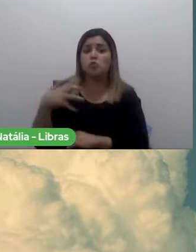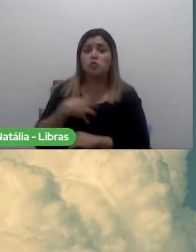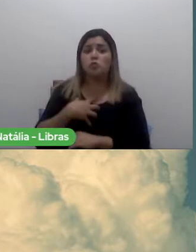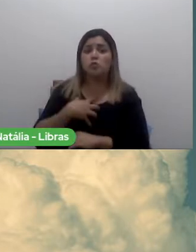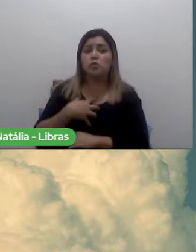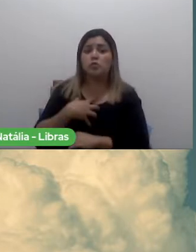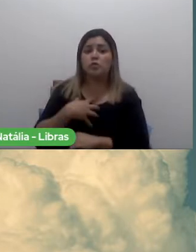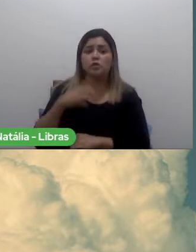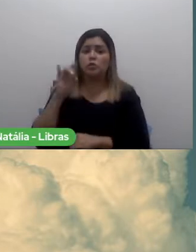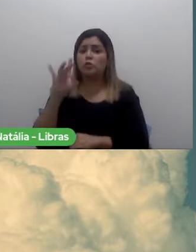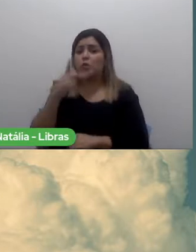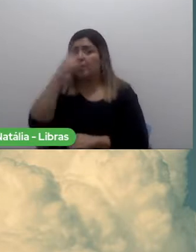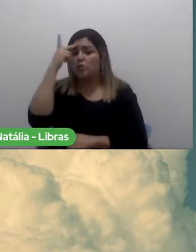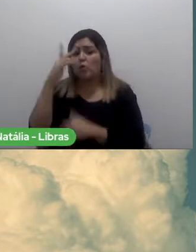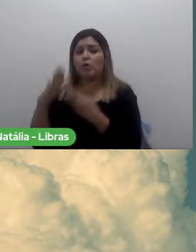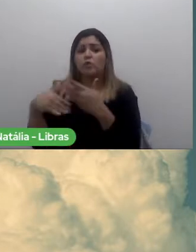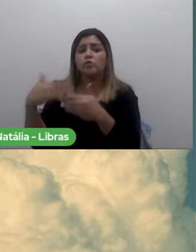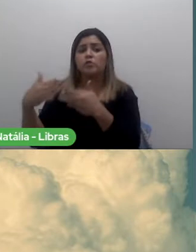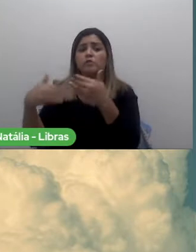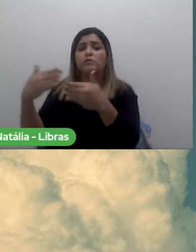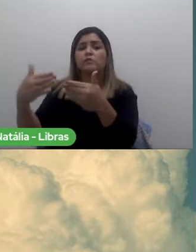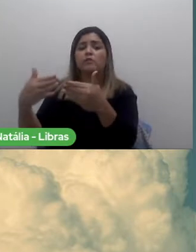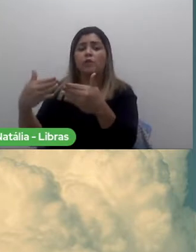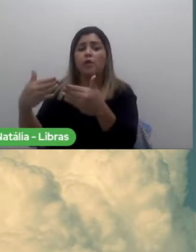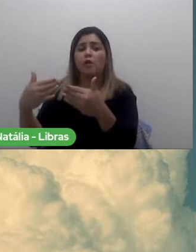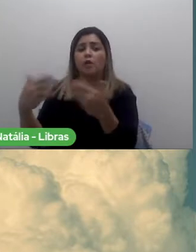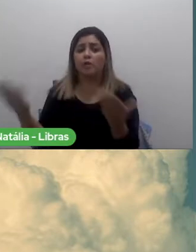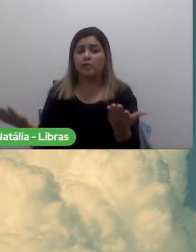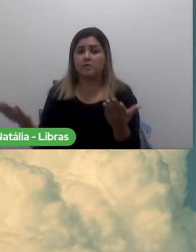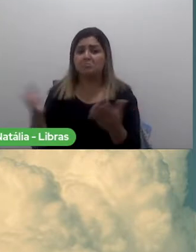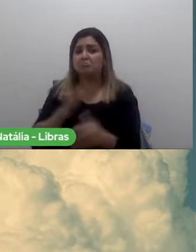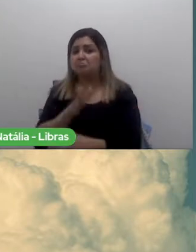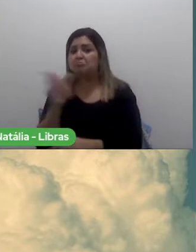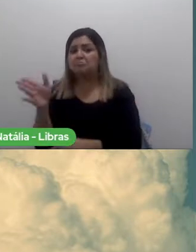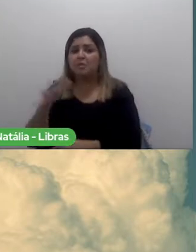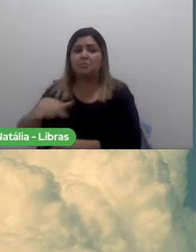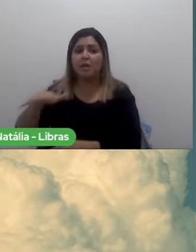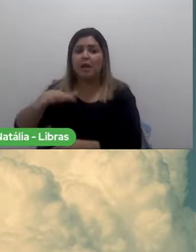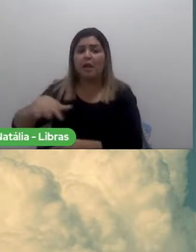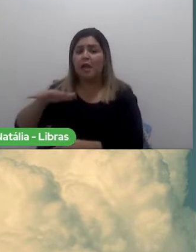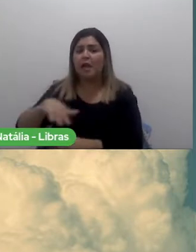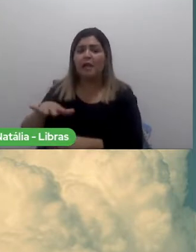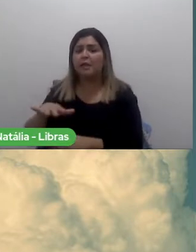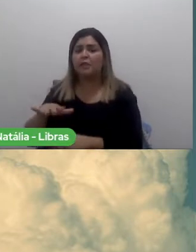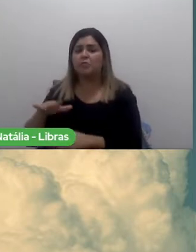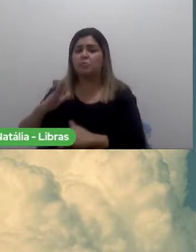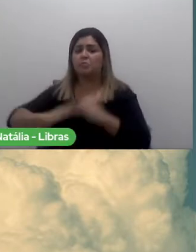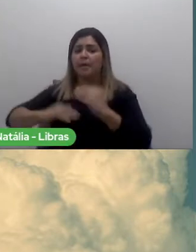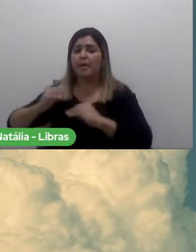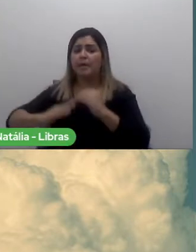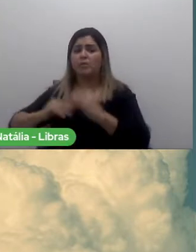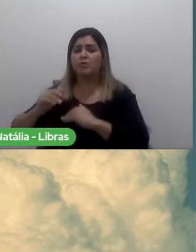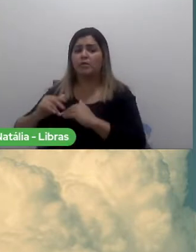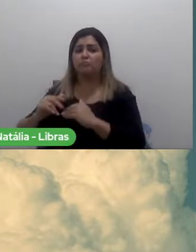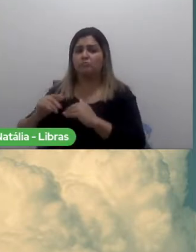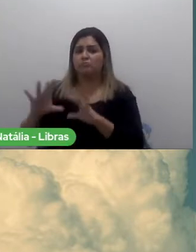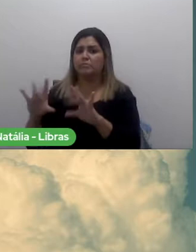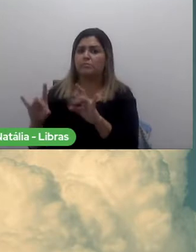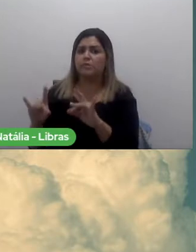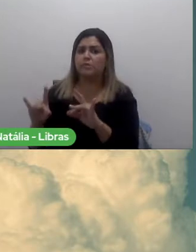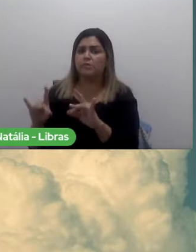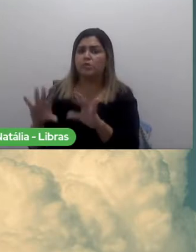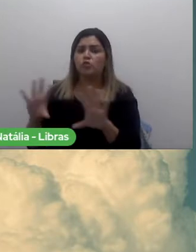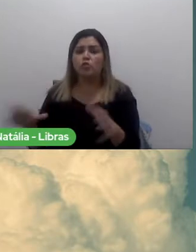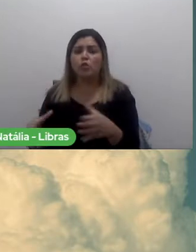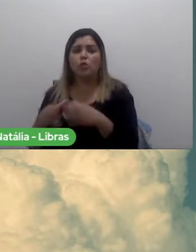só os desenvolvedores, já que a gente está falando de ir para a produção, isso é uma tarefa muito técnica, tá? É só o time de